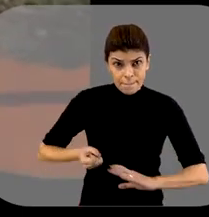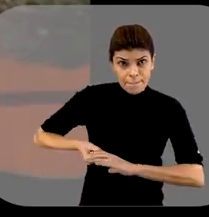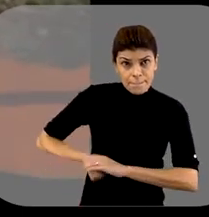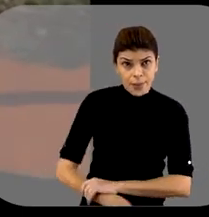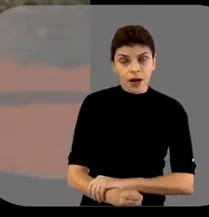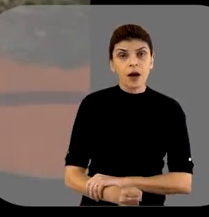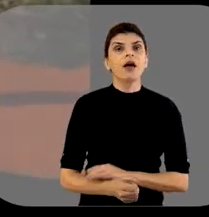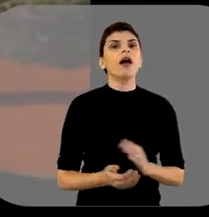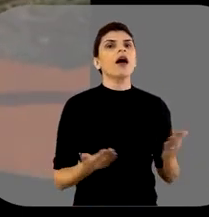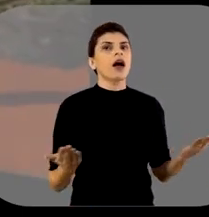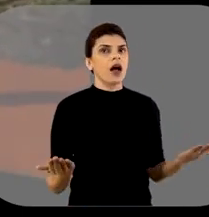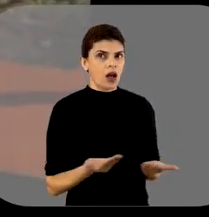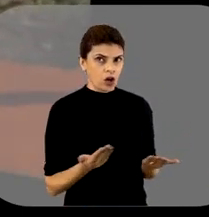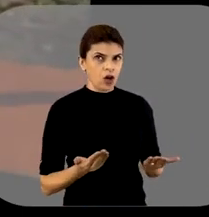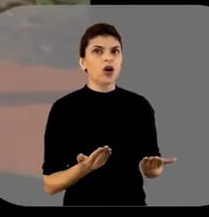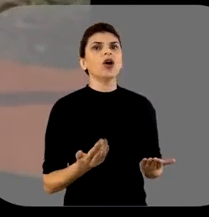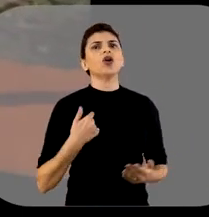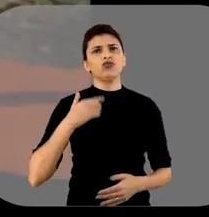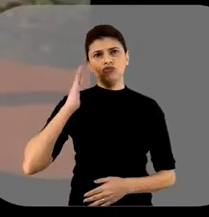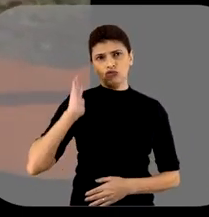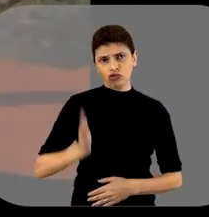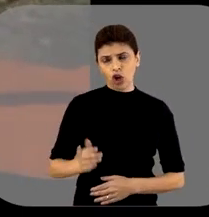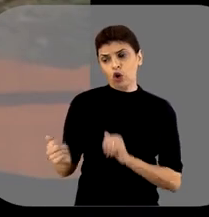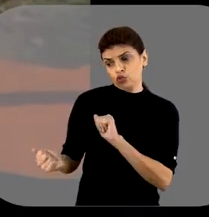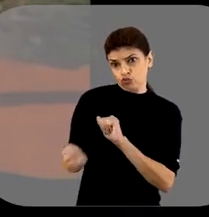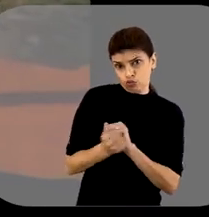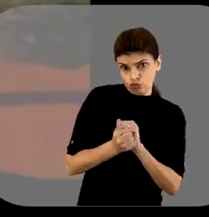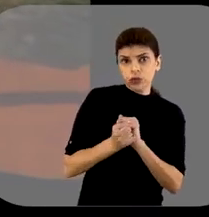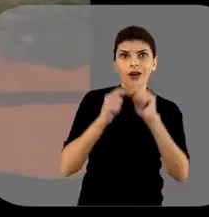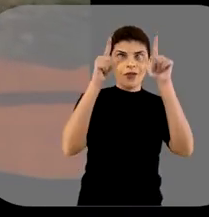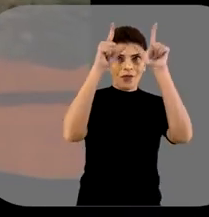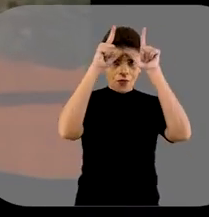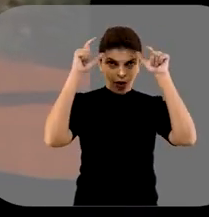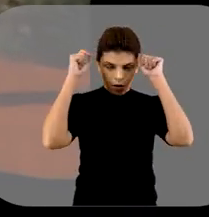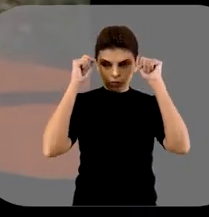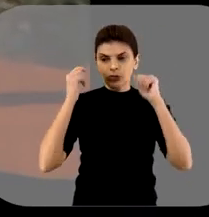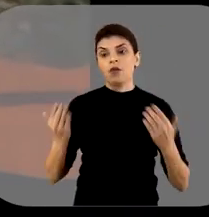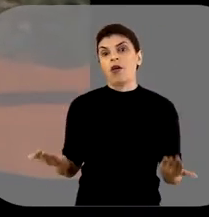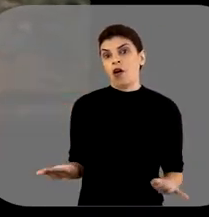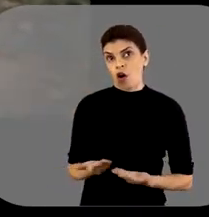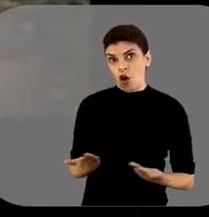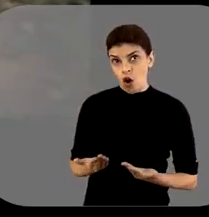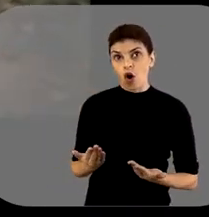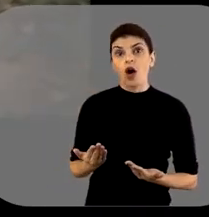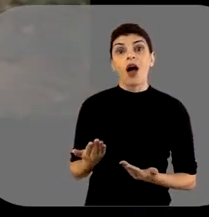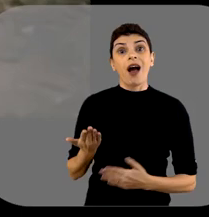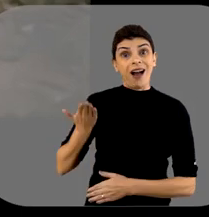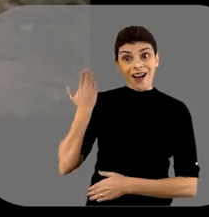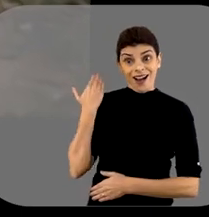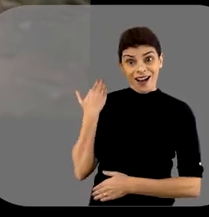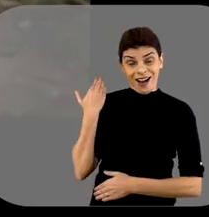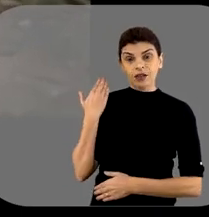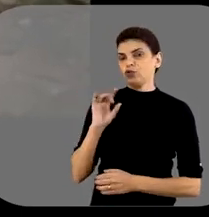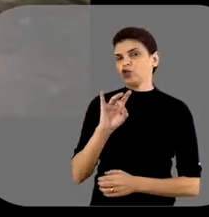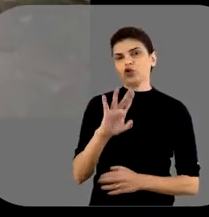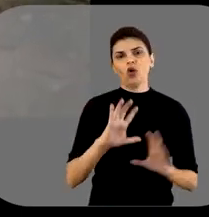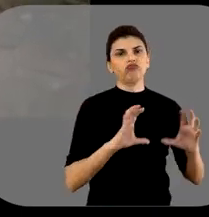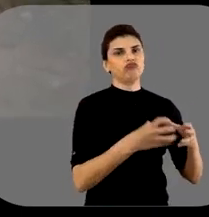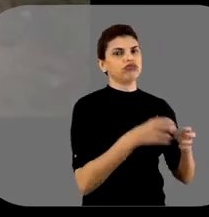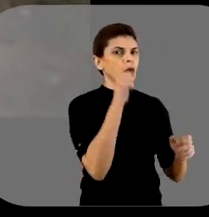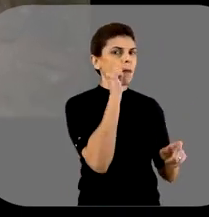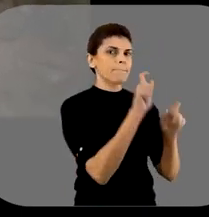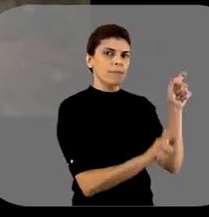junto, agora, tá, eu já fiz junto com enfermeiras agora. Agora, antigamente, junto